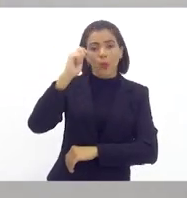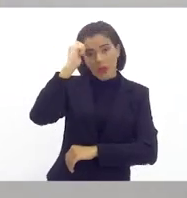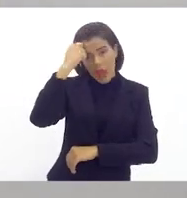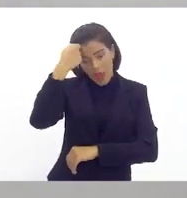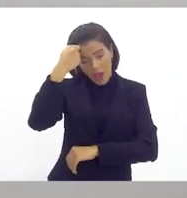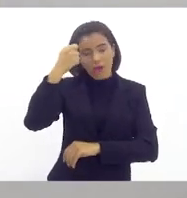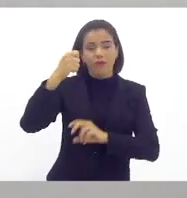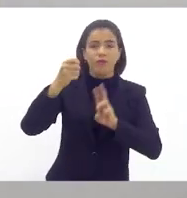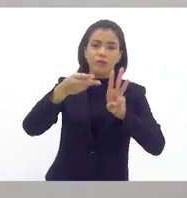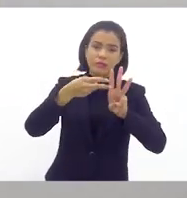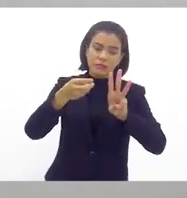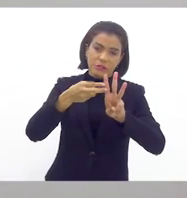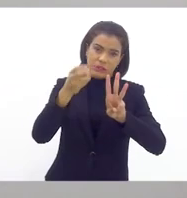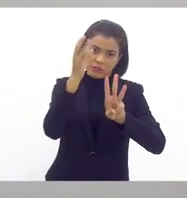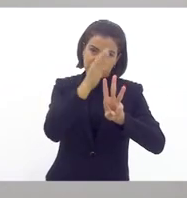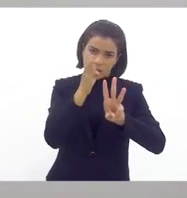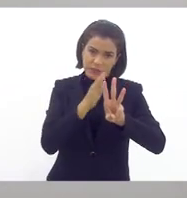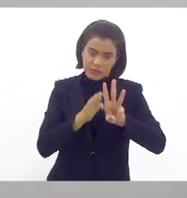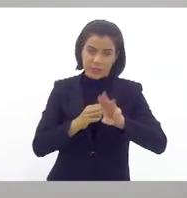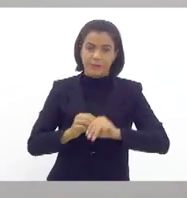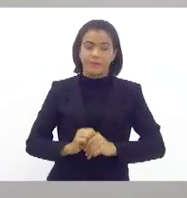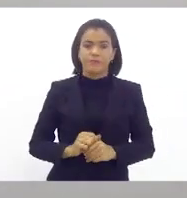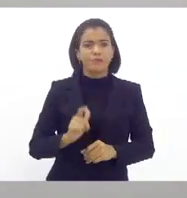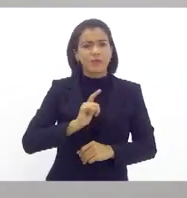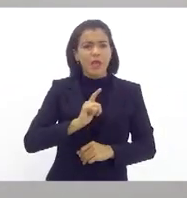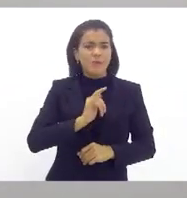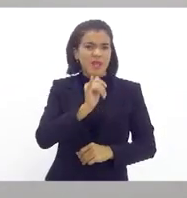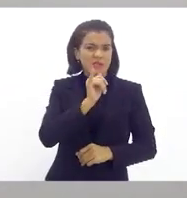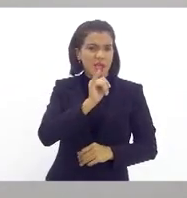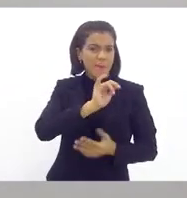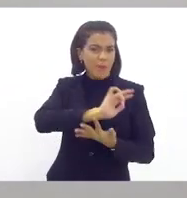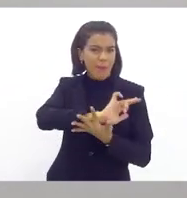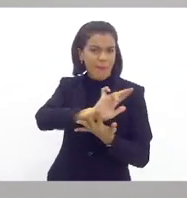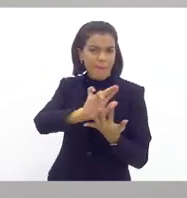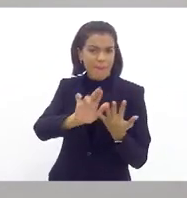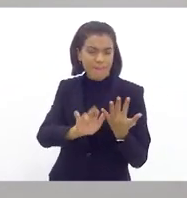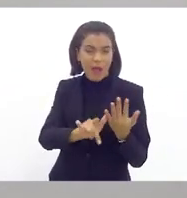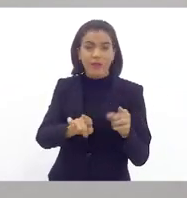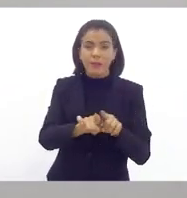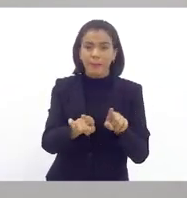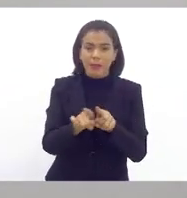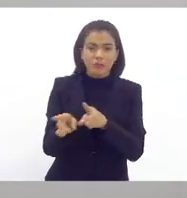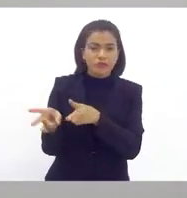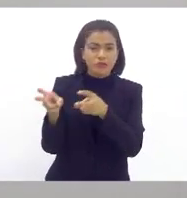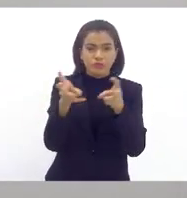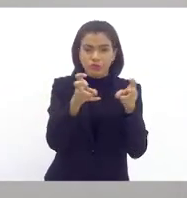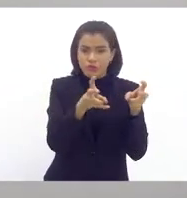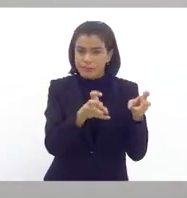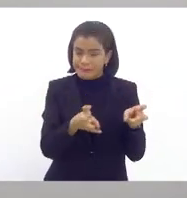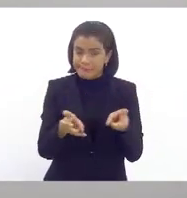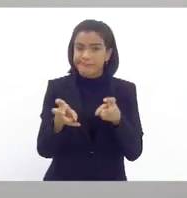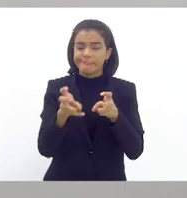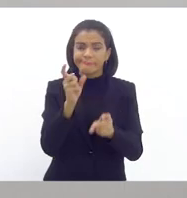Temos vários exemplos e várias colocações que a gente observa, que são